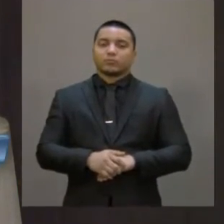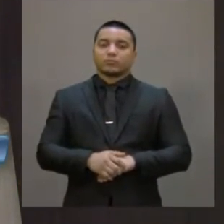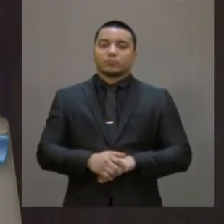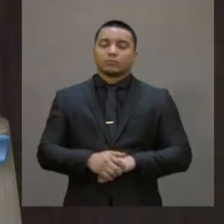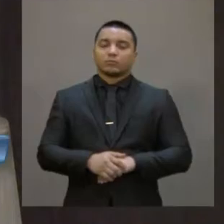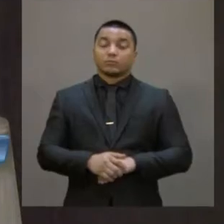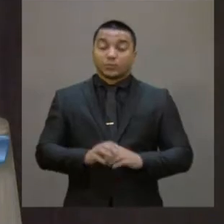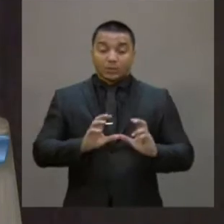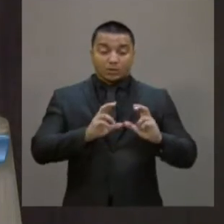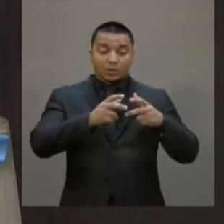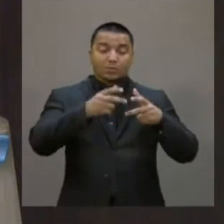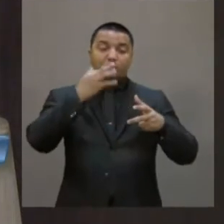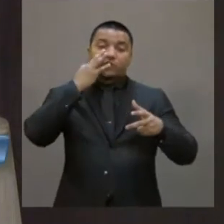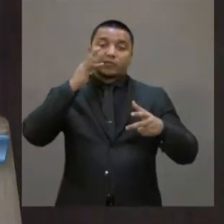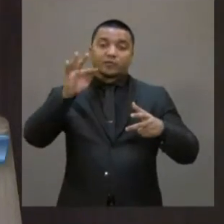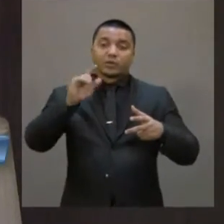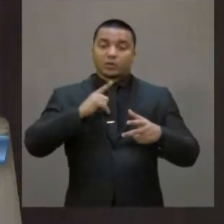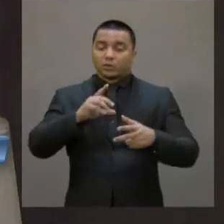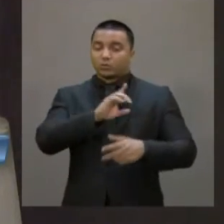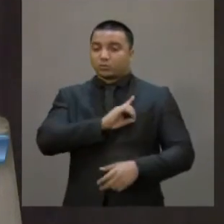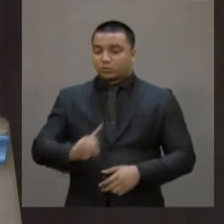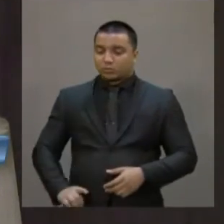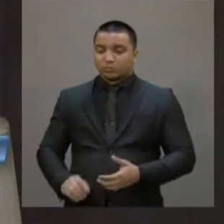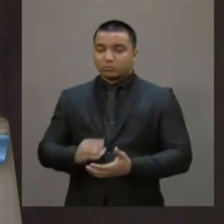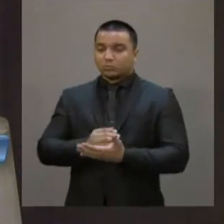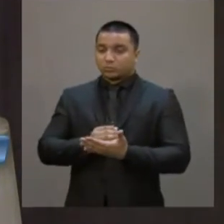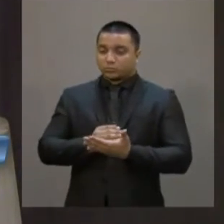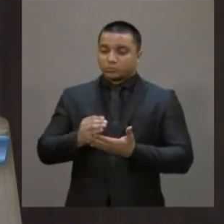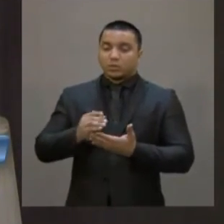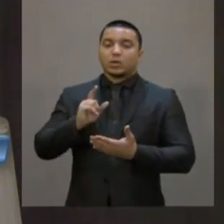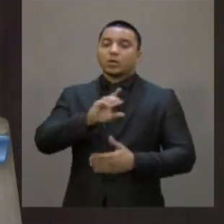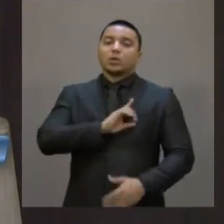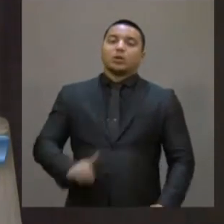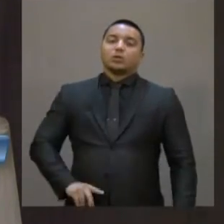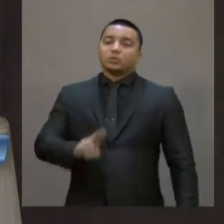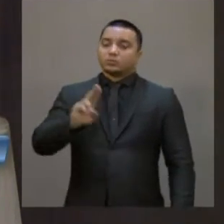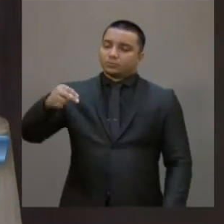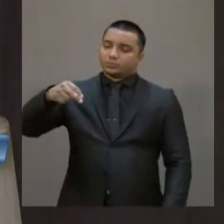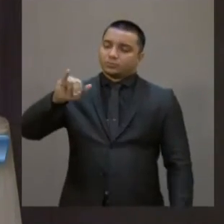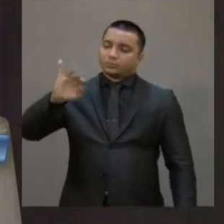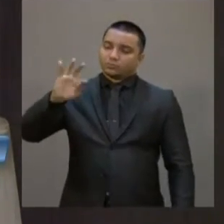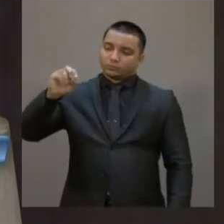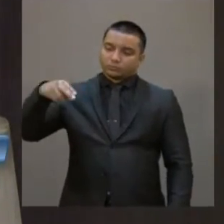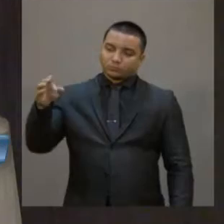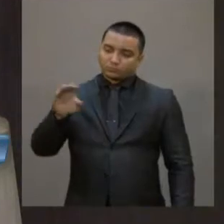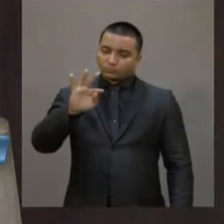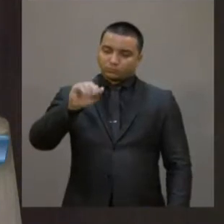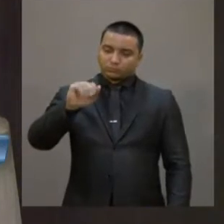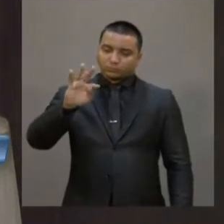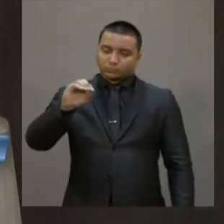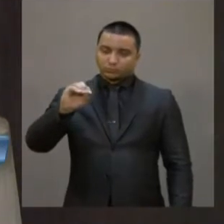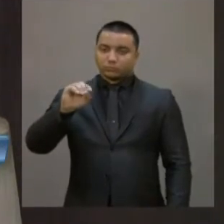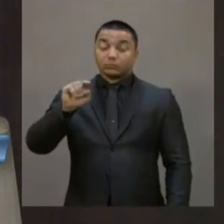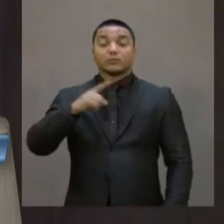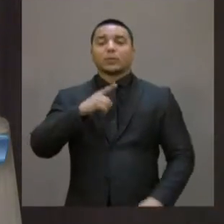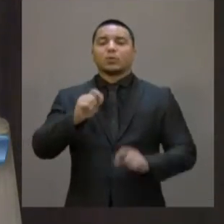Na Câmara Federal, uma iniciativa do deputado Nilton Tato. Lá estavam presentes parlamentares